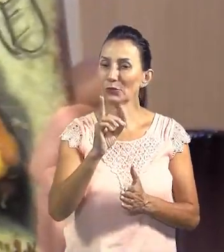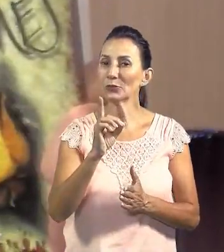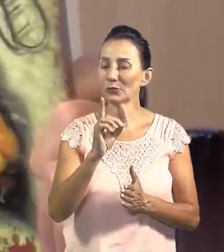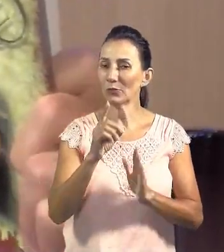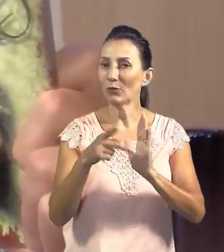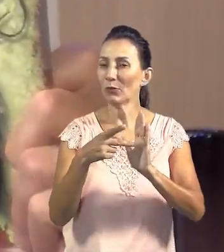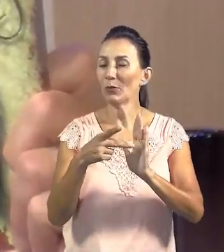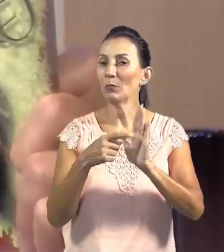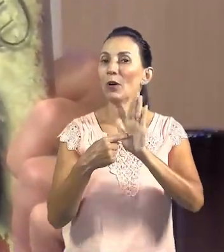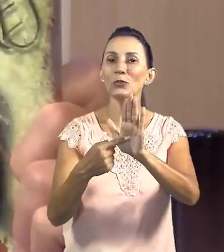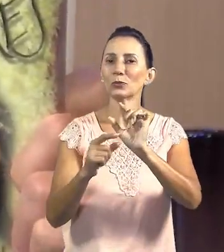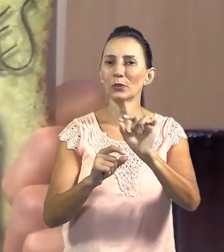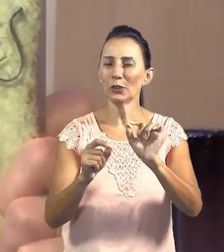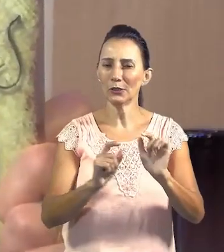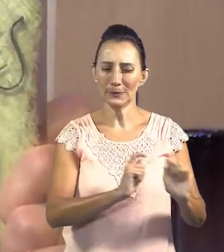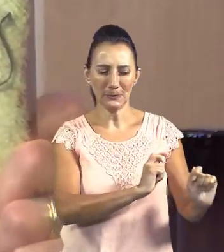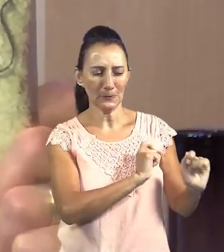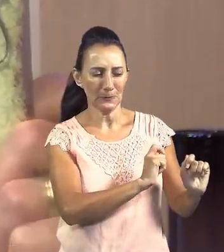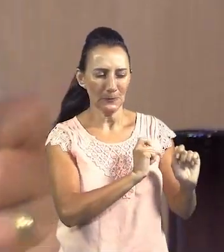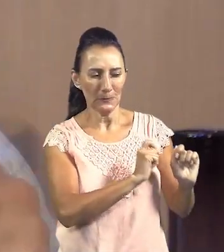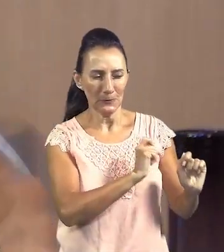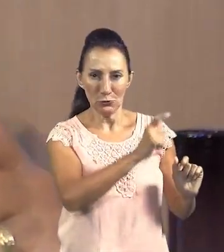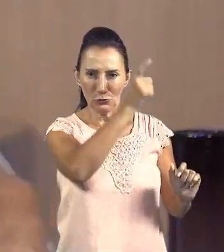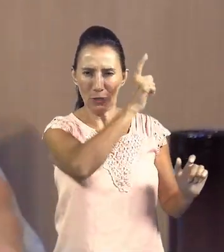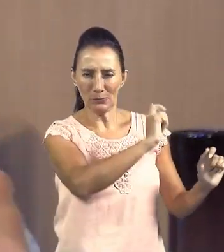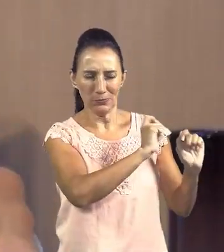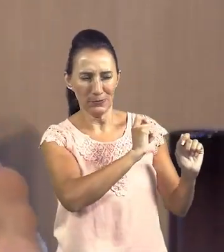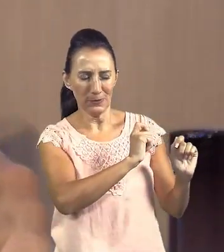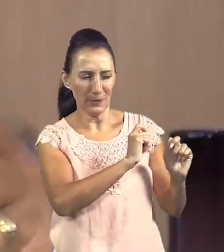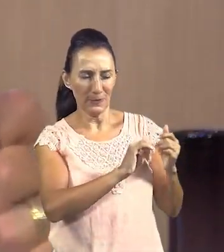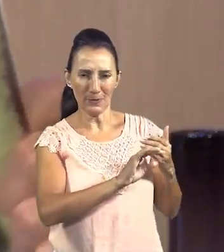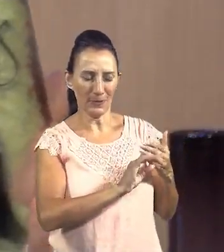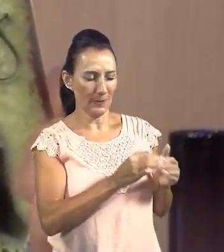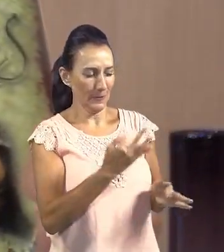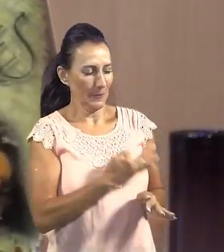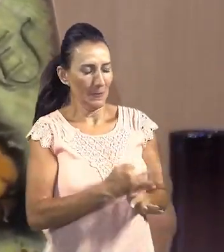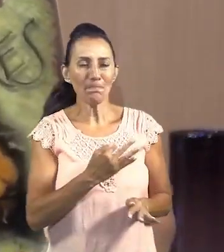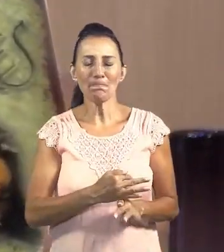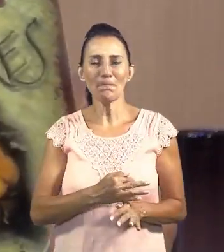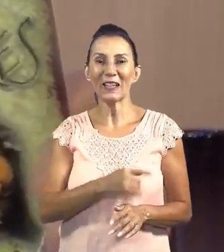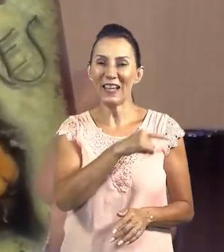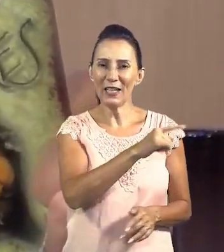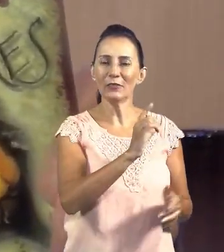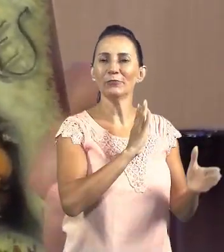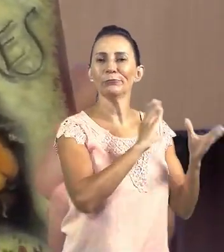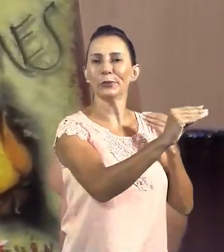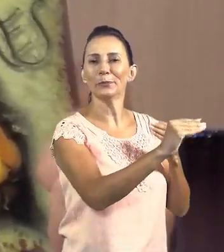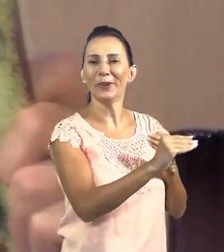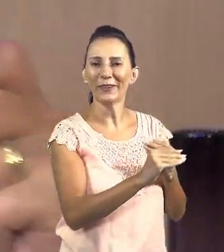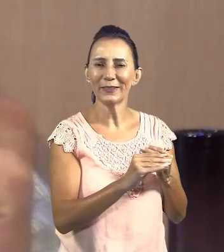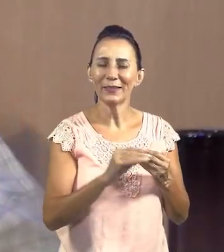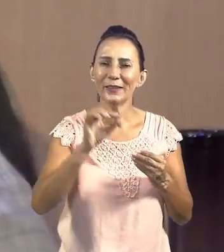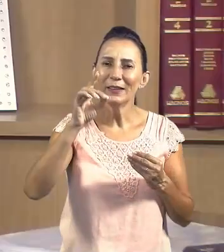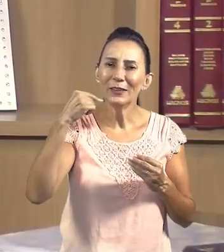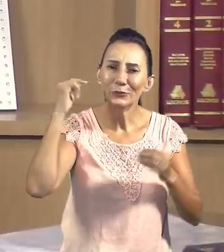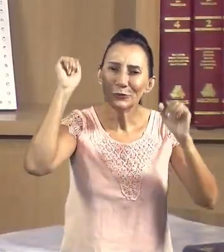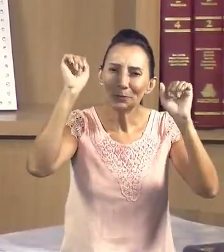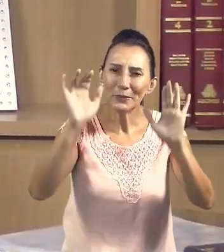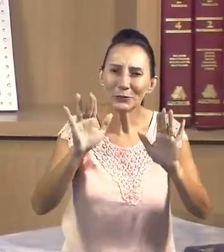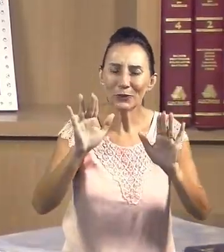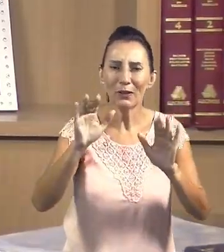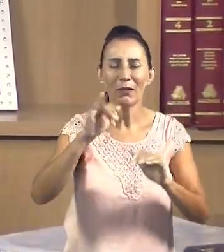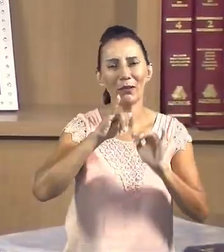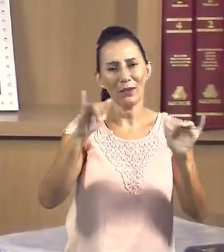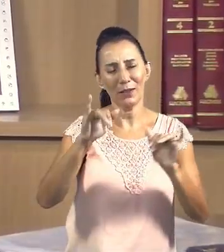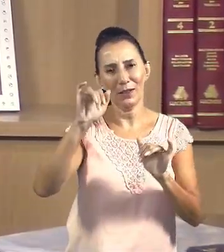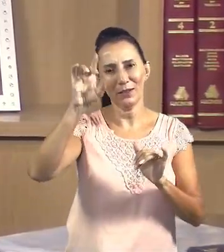diz: resistir ao diabo e ele fugirá de vós. Eu te abençoo em nome de Jesus.